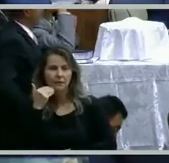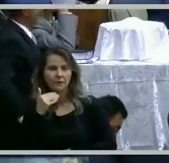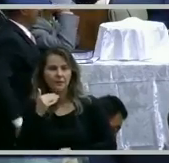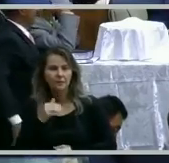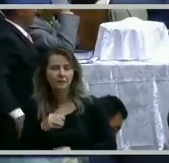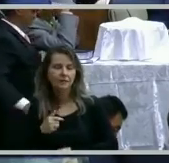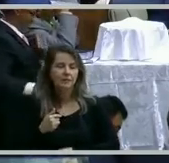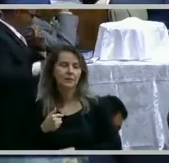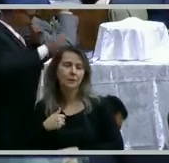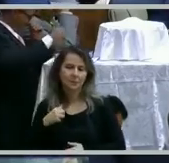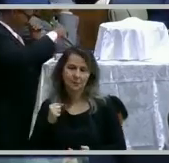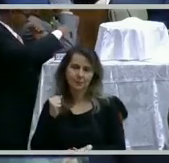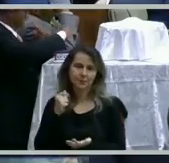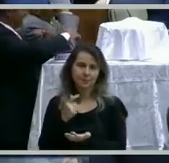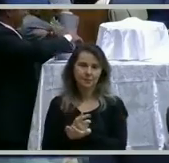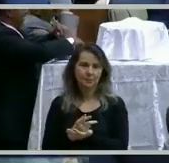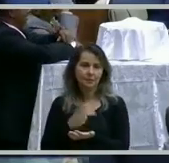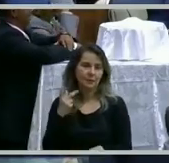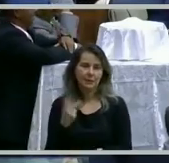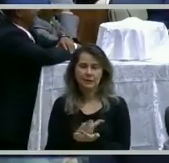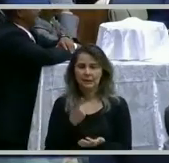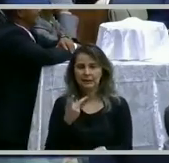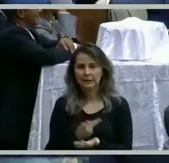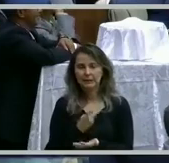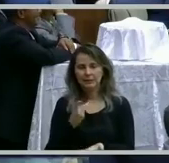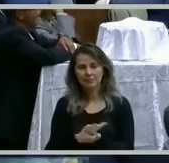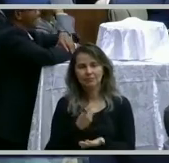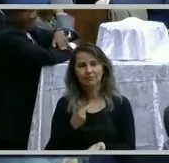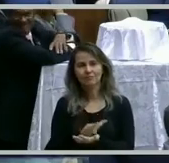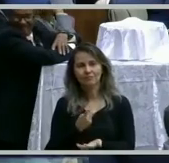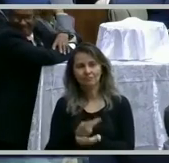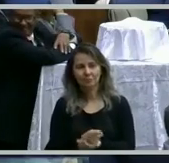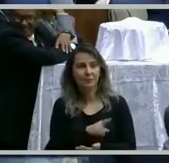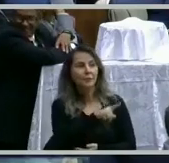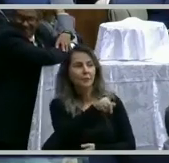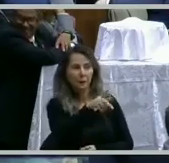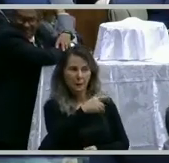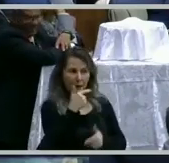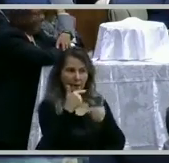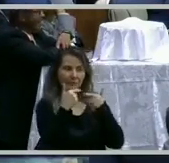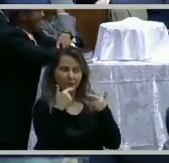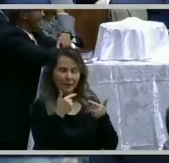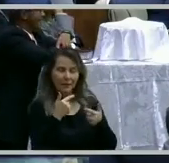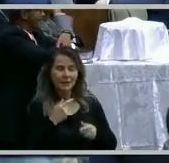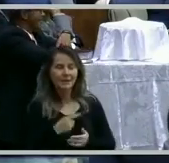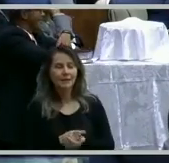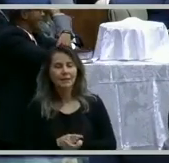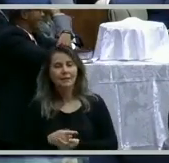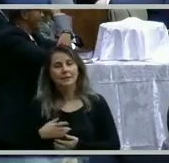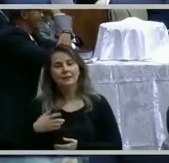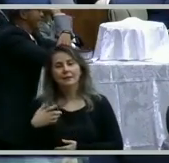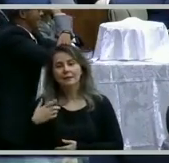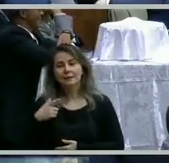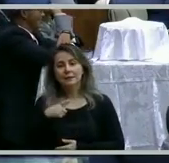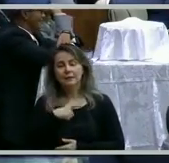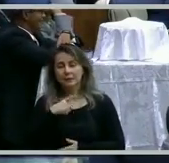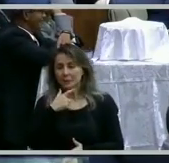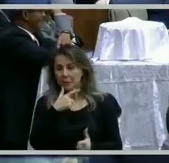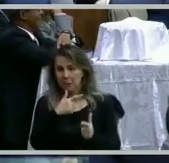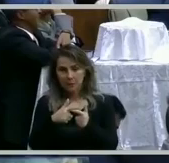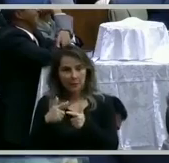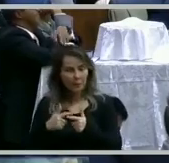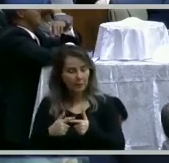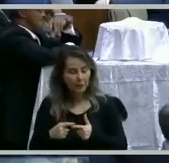errado. CCE. Comecei. Já tem gente rindo ali. Comecei comprando errado. Porque quando dava problema, não tinha técnico aqui na